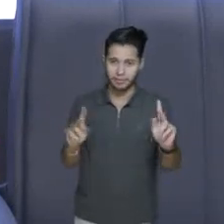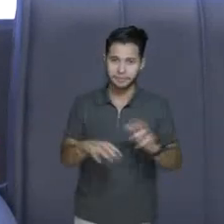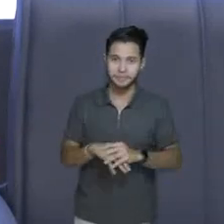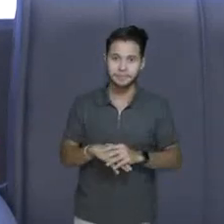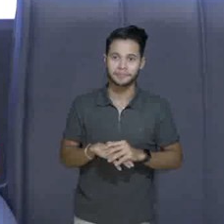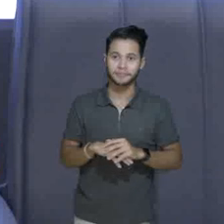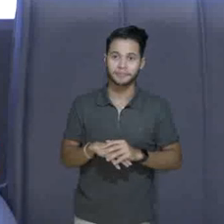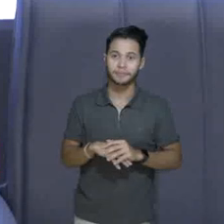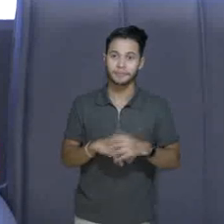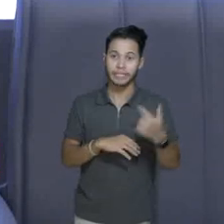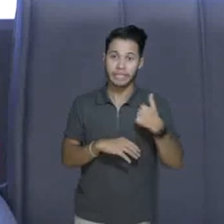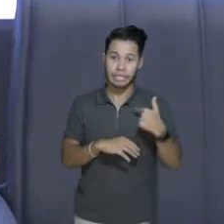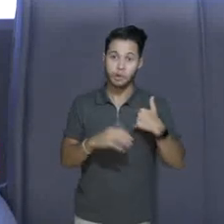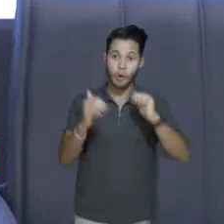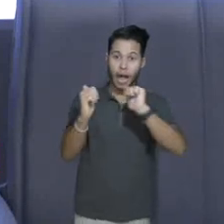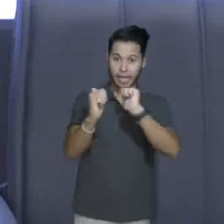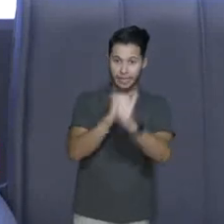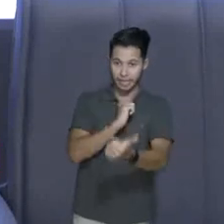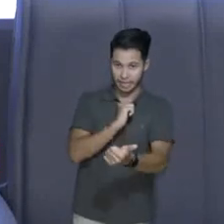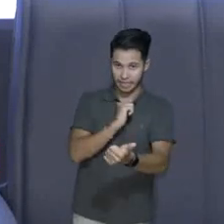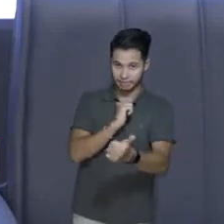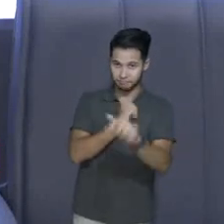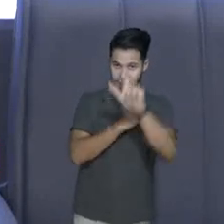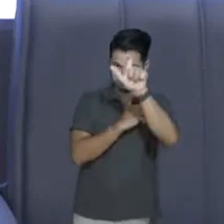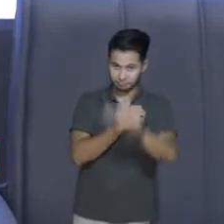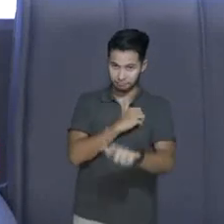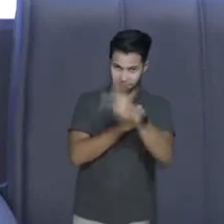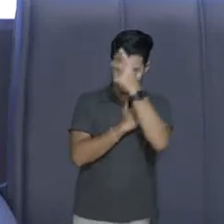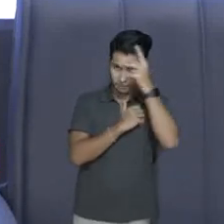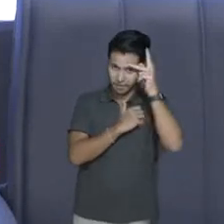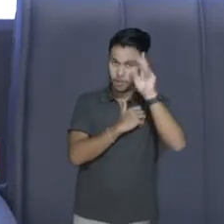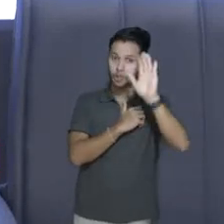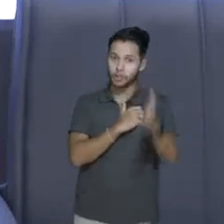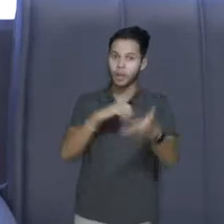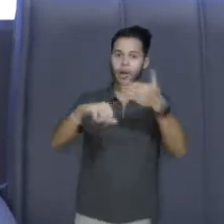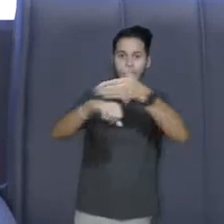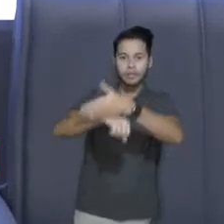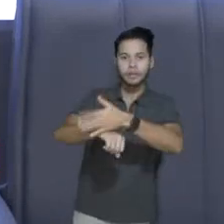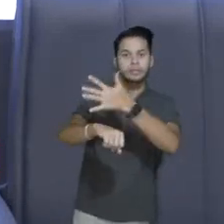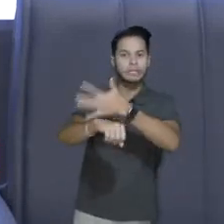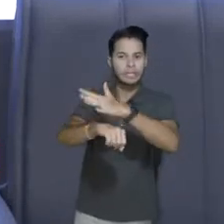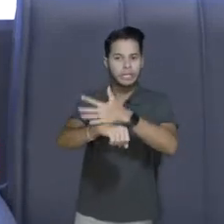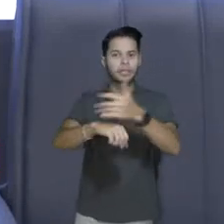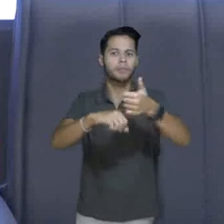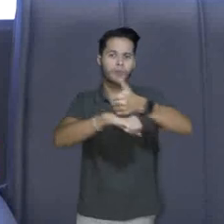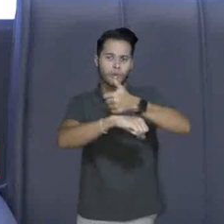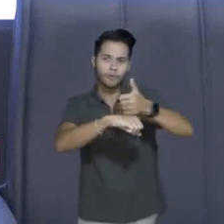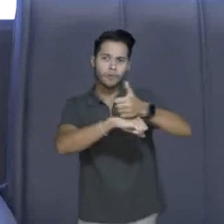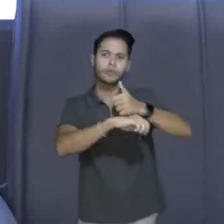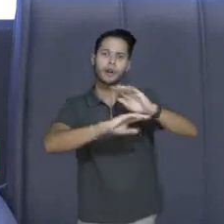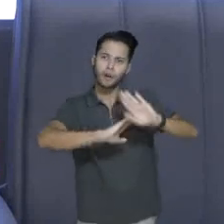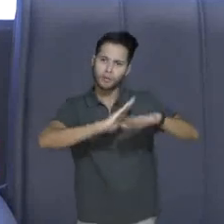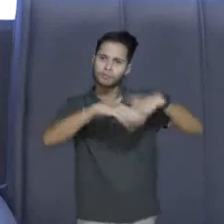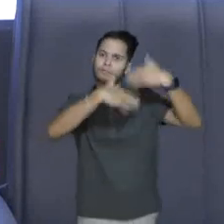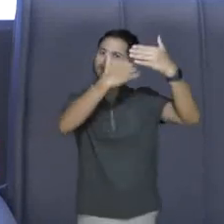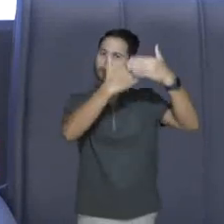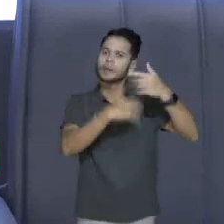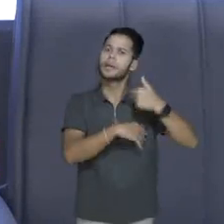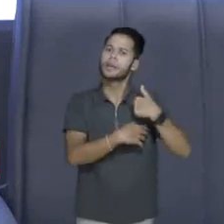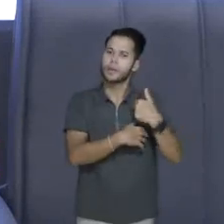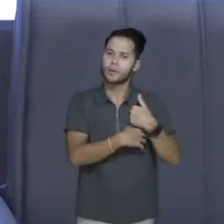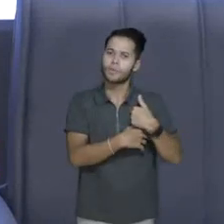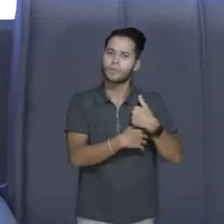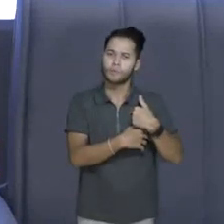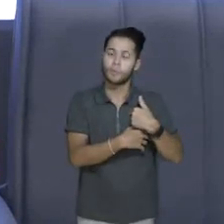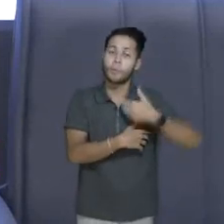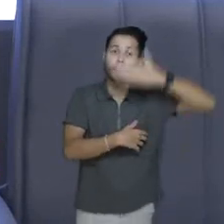como atleta já ingressando na vida de atleta e virando profissional e e e eu tinha um eu tinha quem